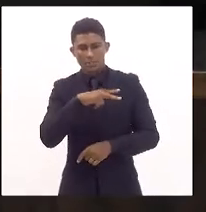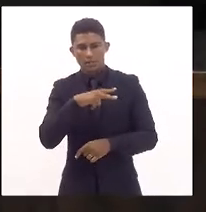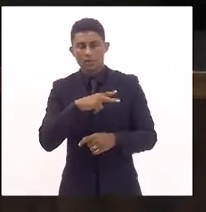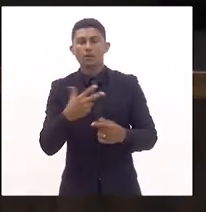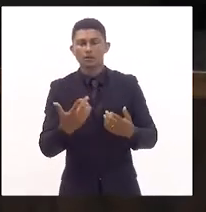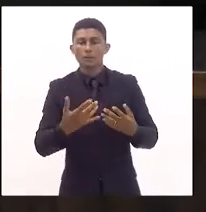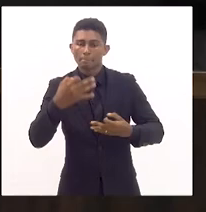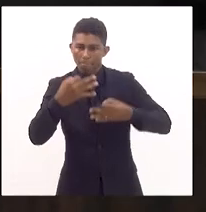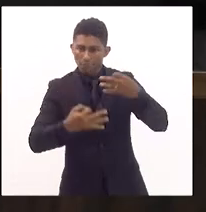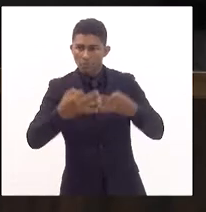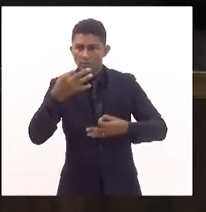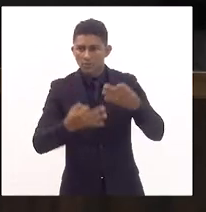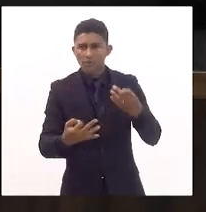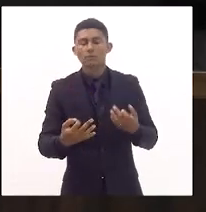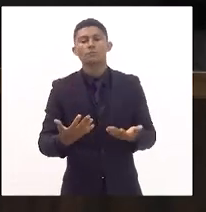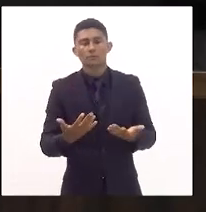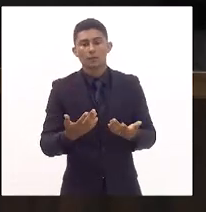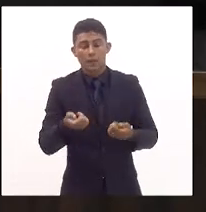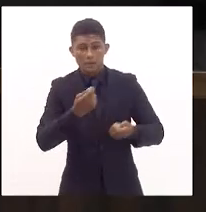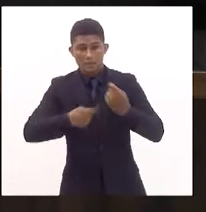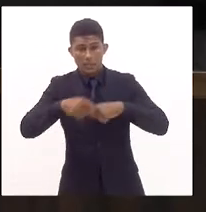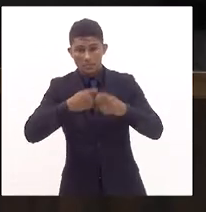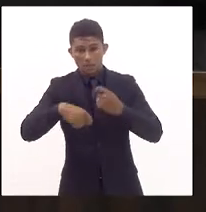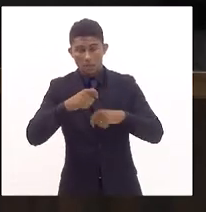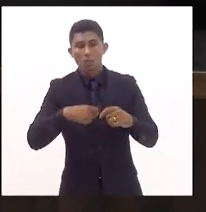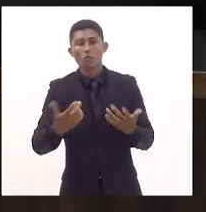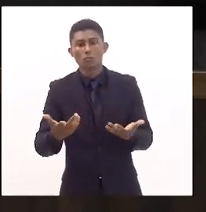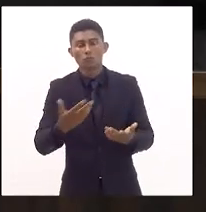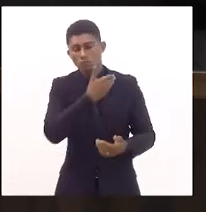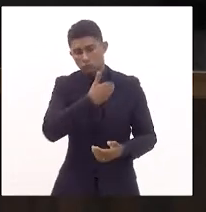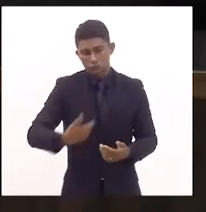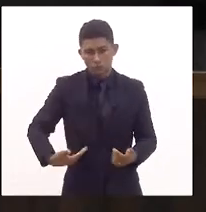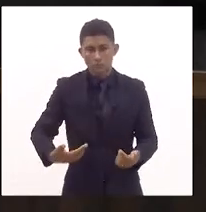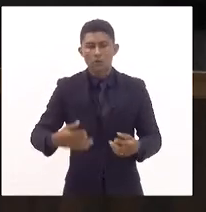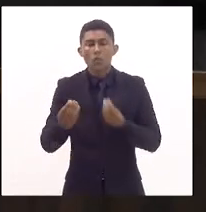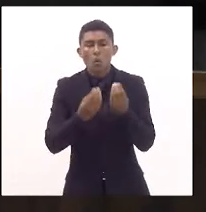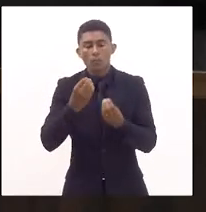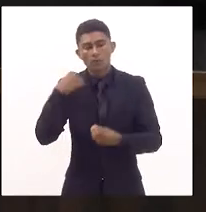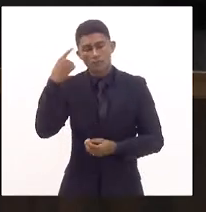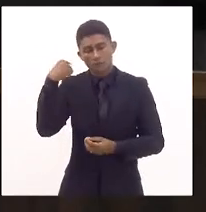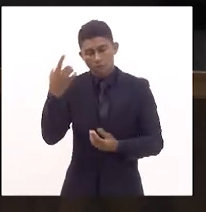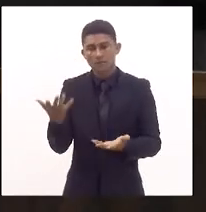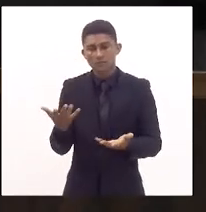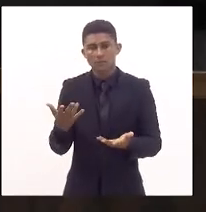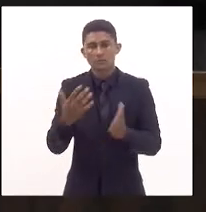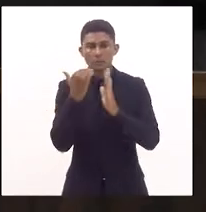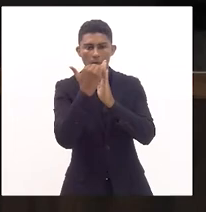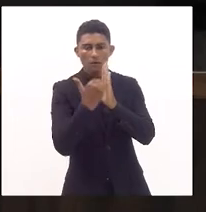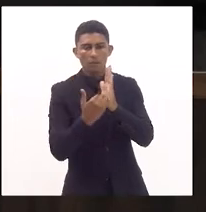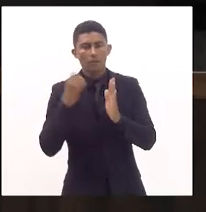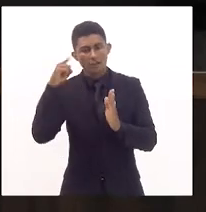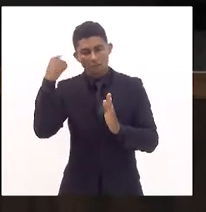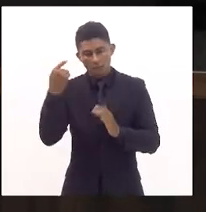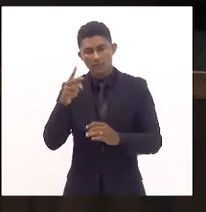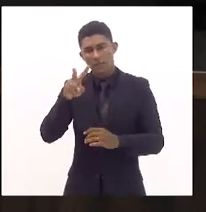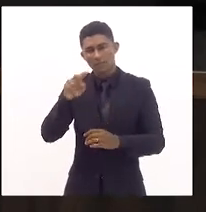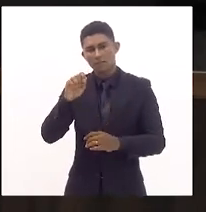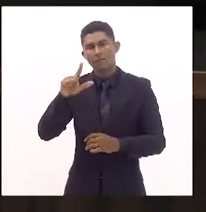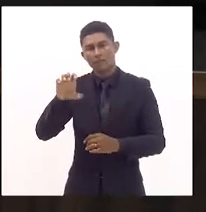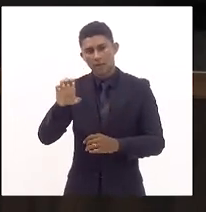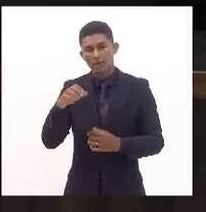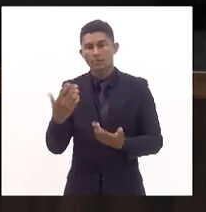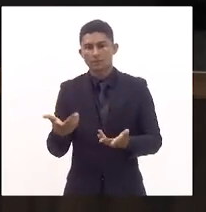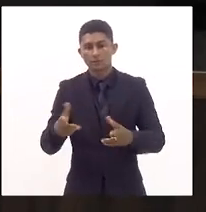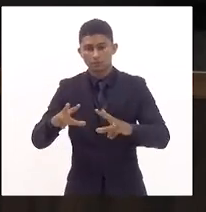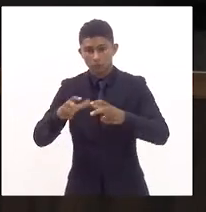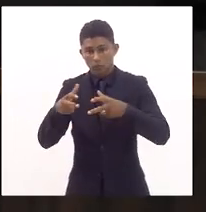perante a administração pública no Estado do Rio de Janeiro, por meio da valorização do exercício da advocacia, programa Advocacia Vale. Pareceres das comissões de